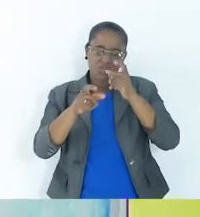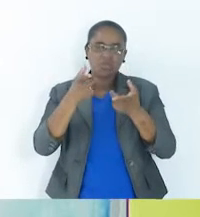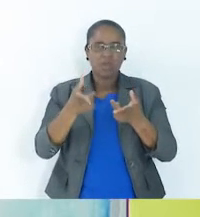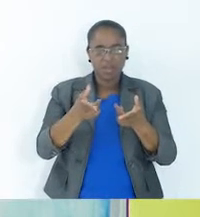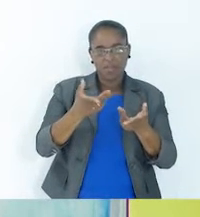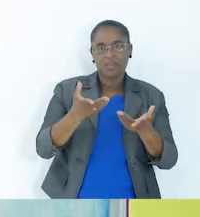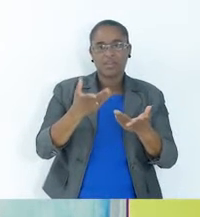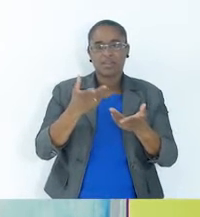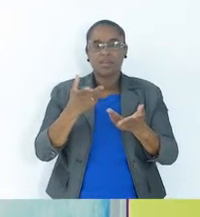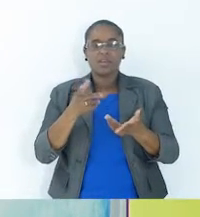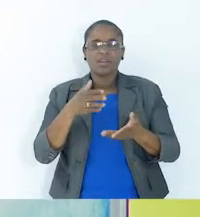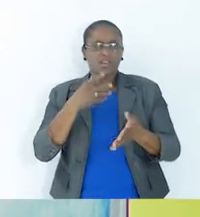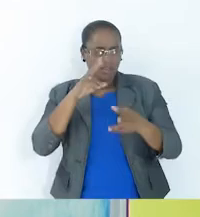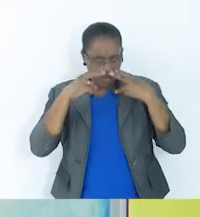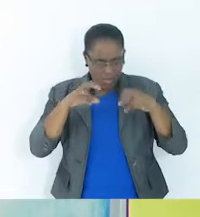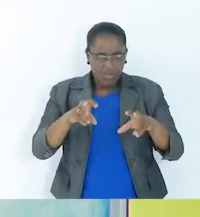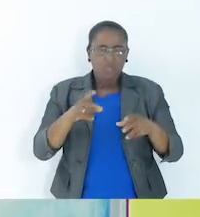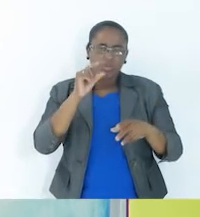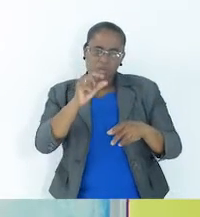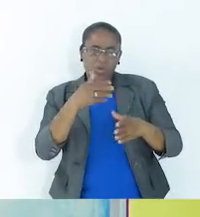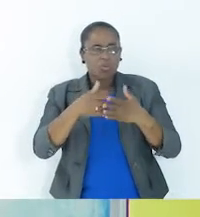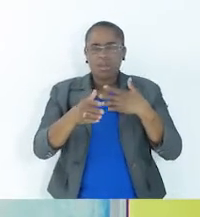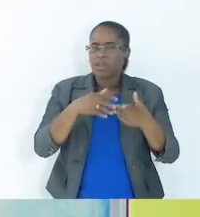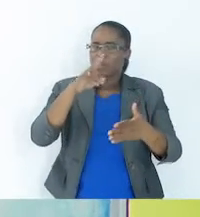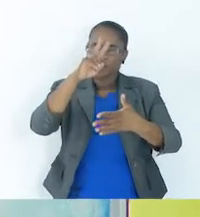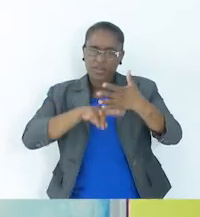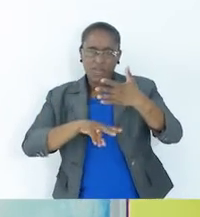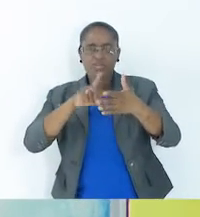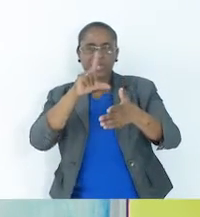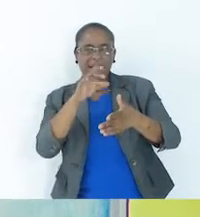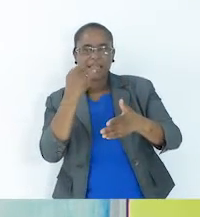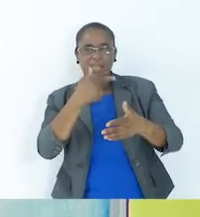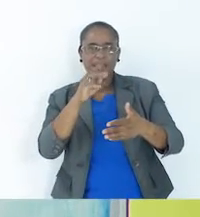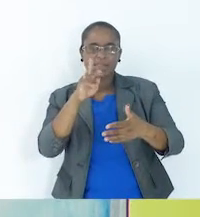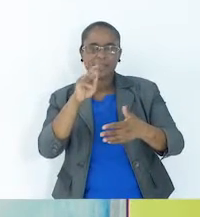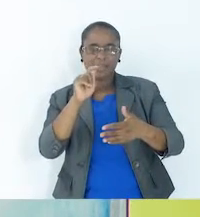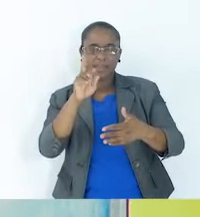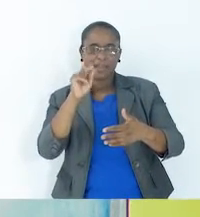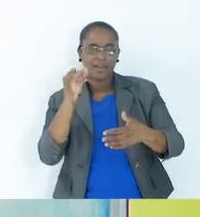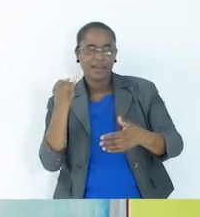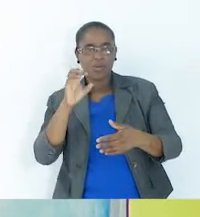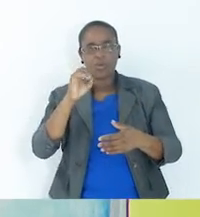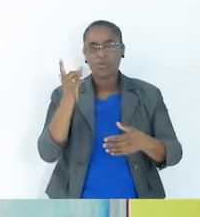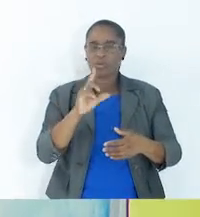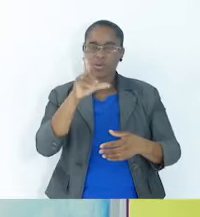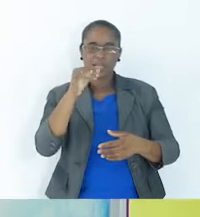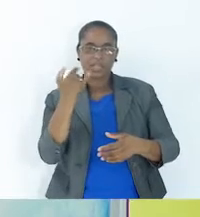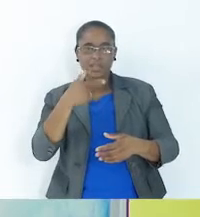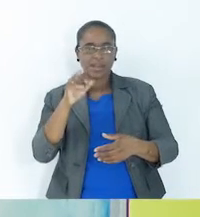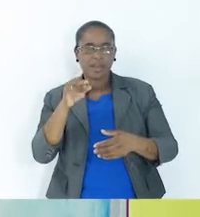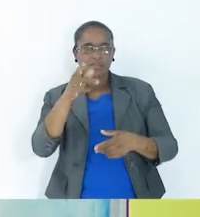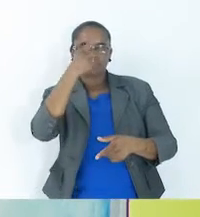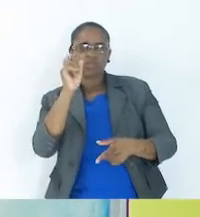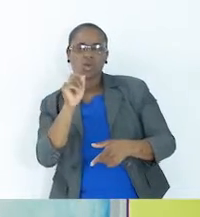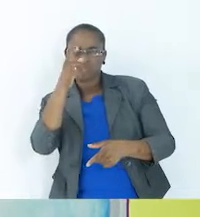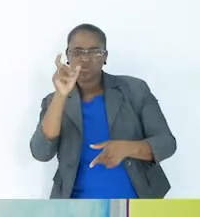sabes, qualquer texto, ou literário ou não literário, que estiveres a trabalhar, a fonte está lá. Pesquisa.